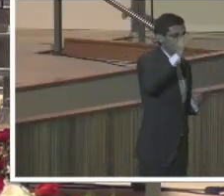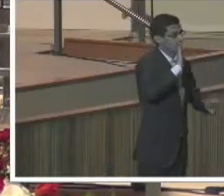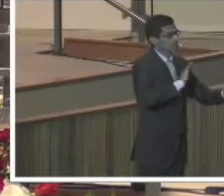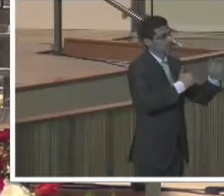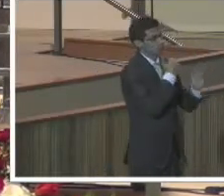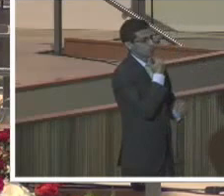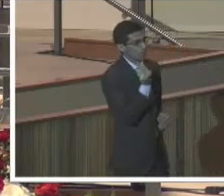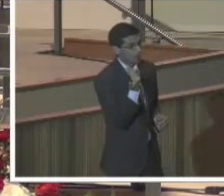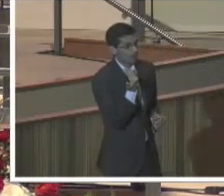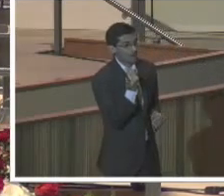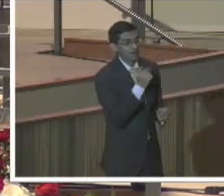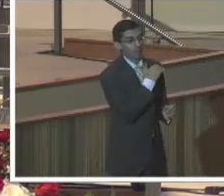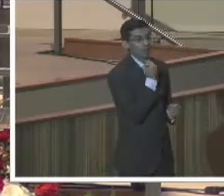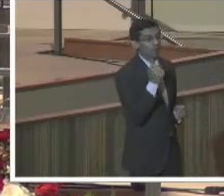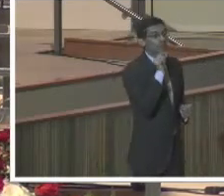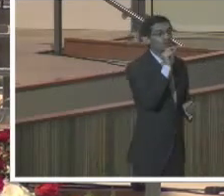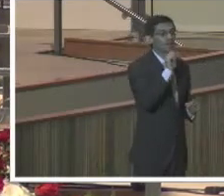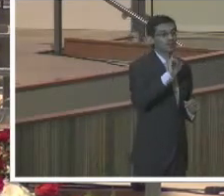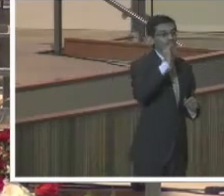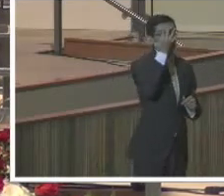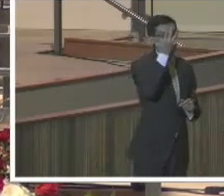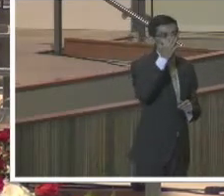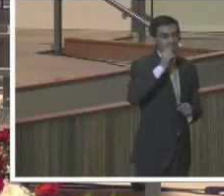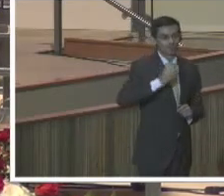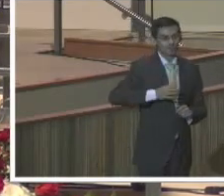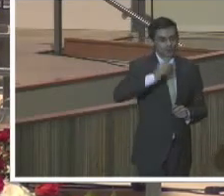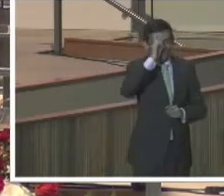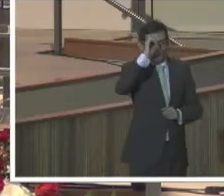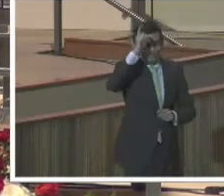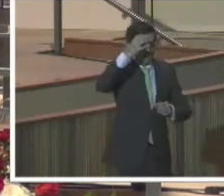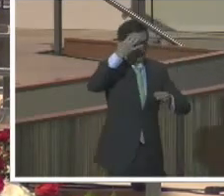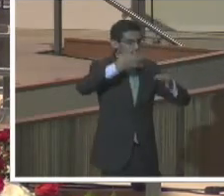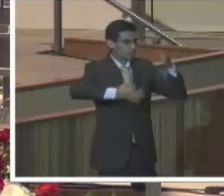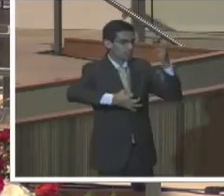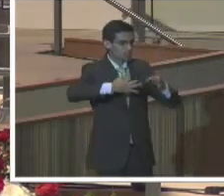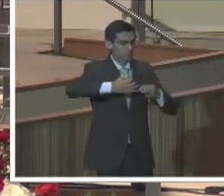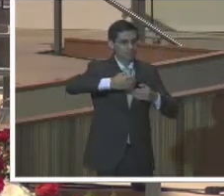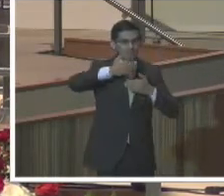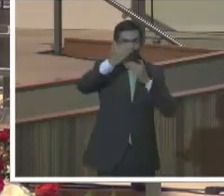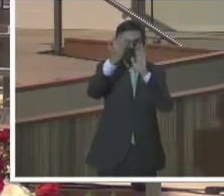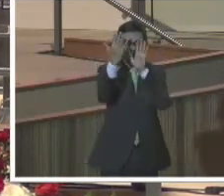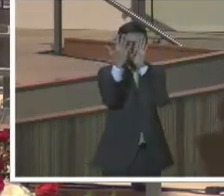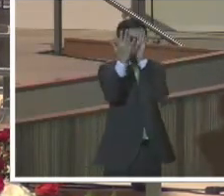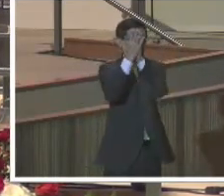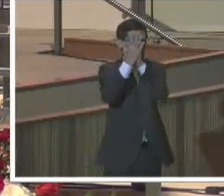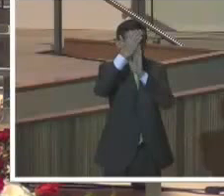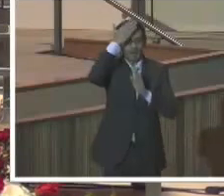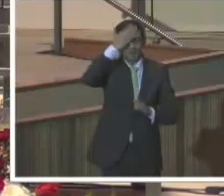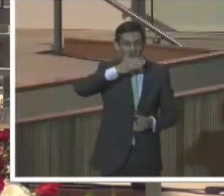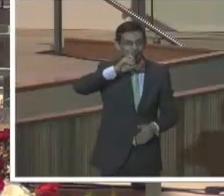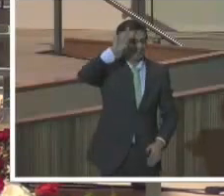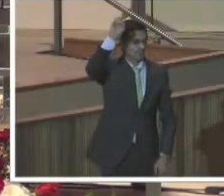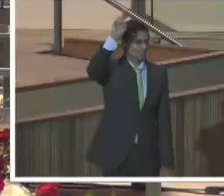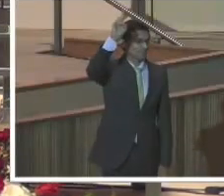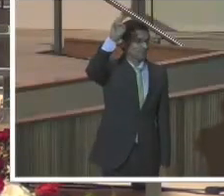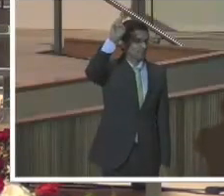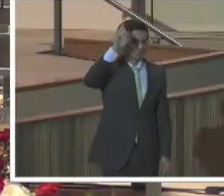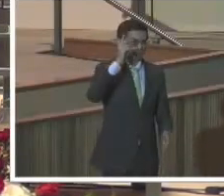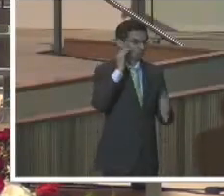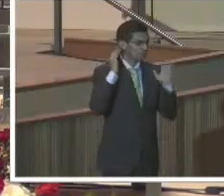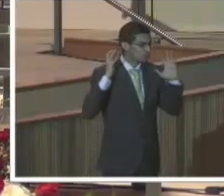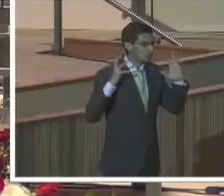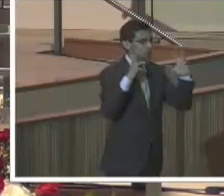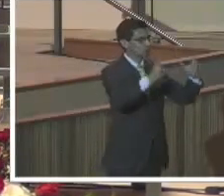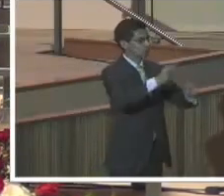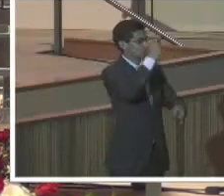ter que me encontrar com Ele no dia do juízo, porque ninguém vai conseguir passar por essa vida ou